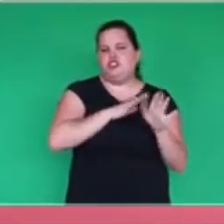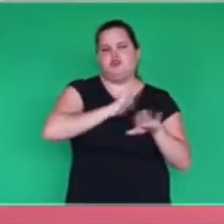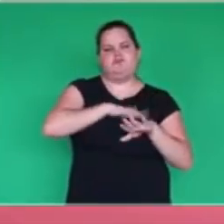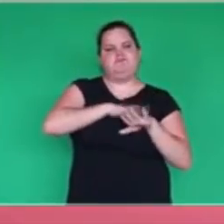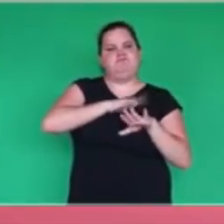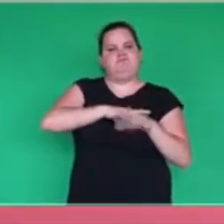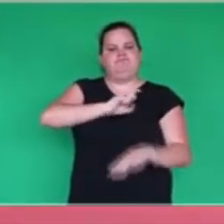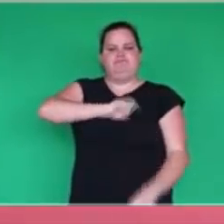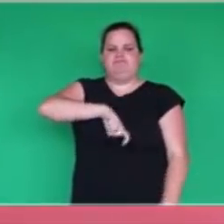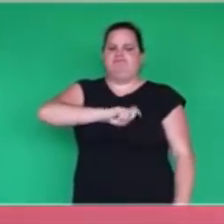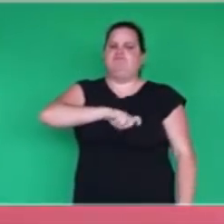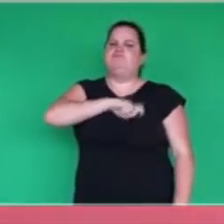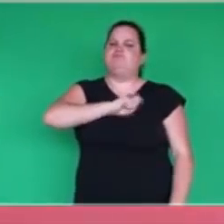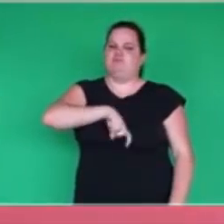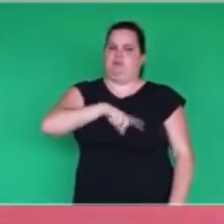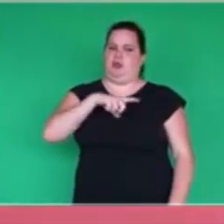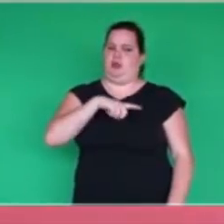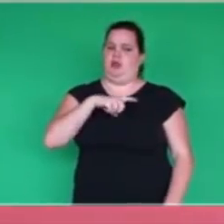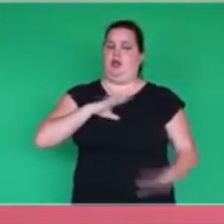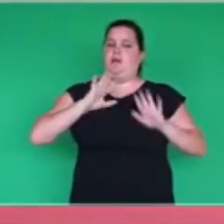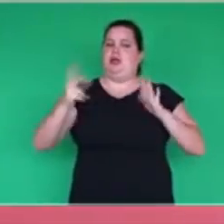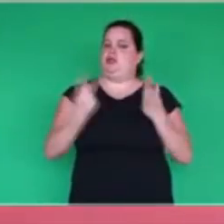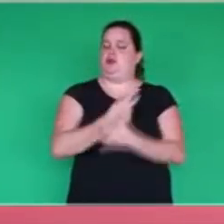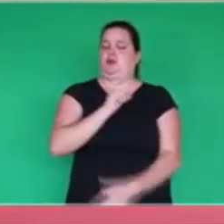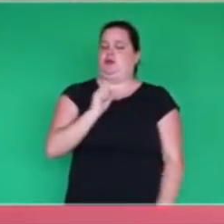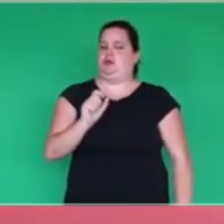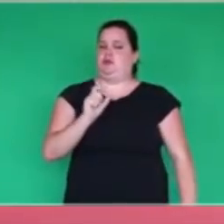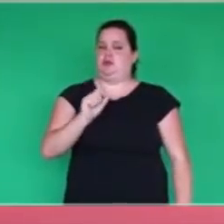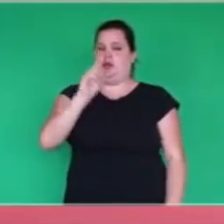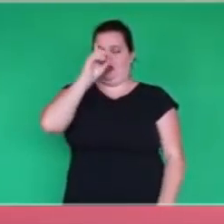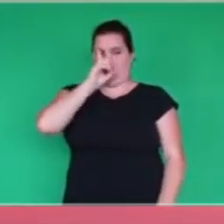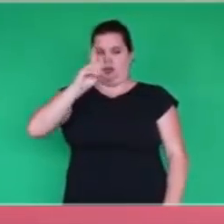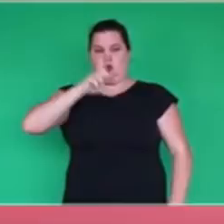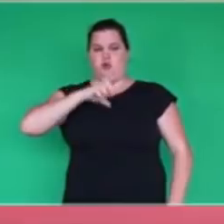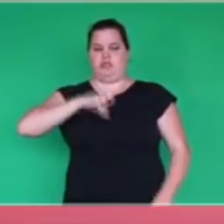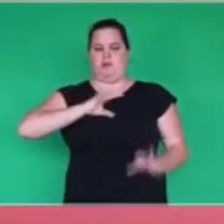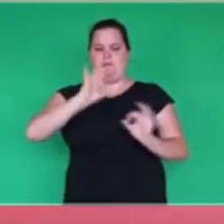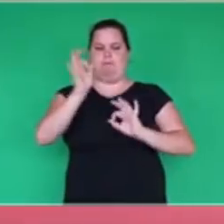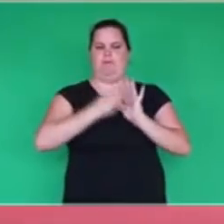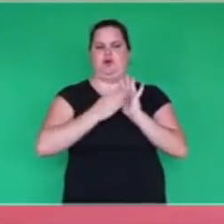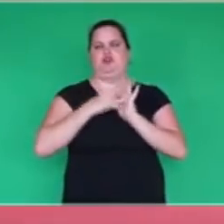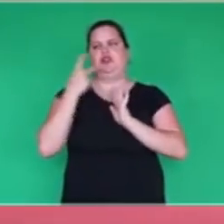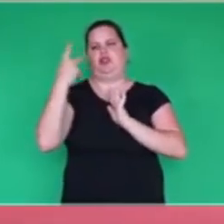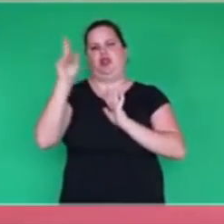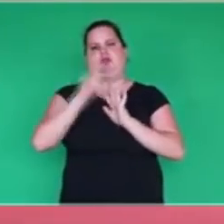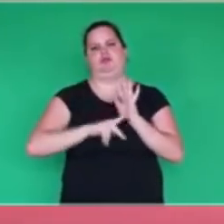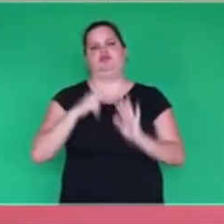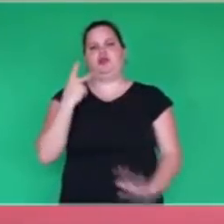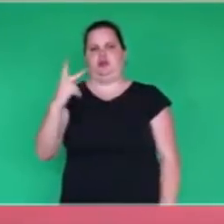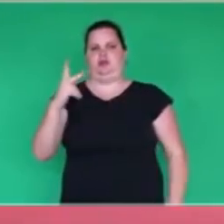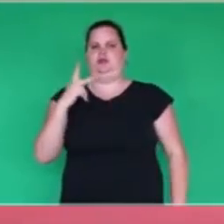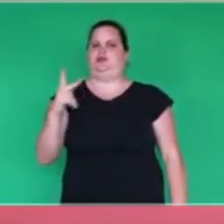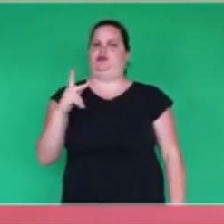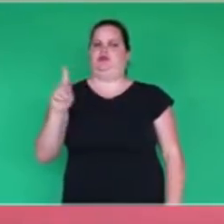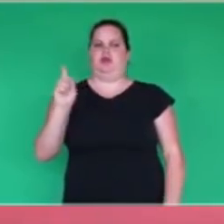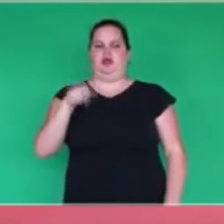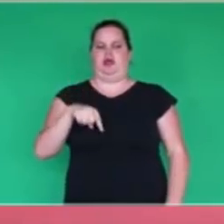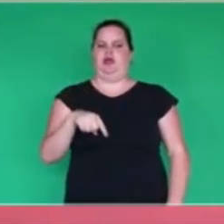Mas acontece que Deus tem um plano e o plano dele não vai